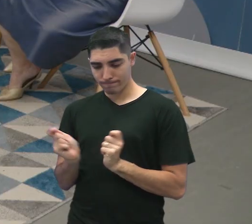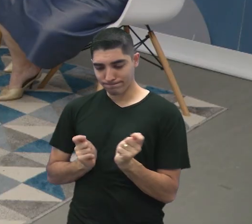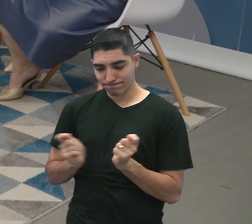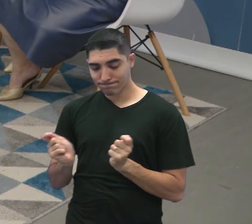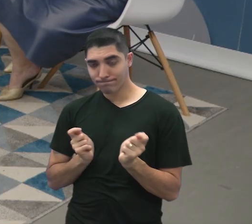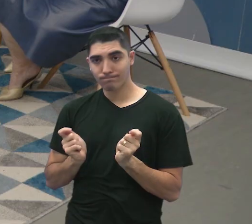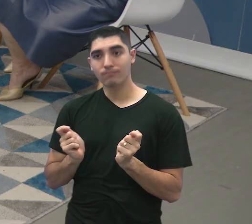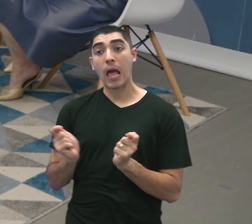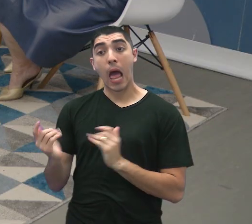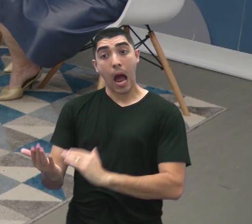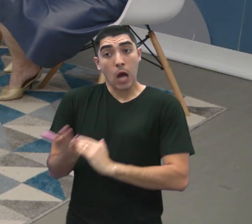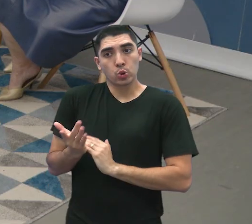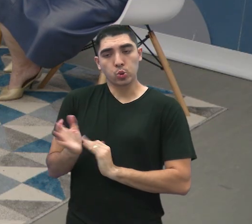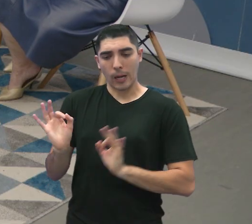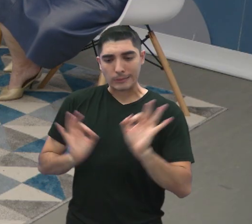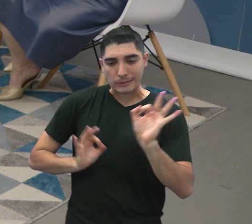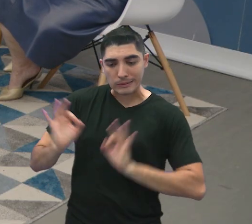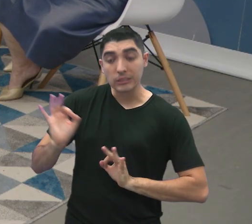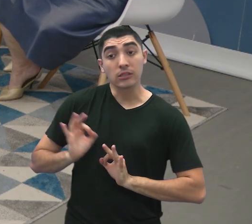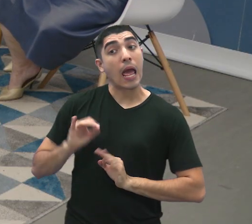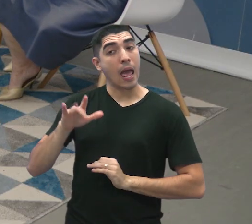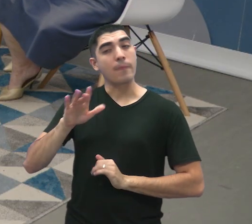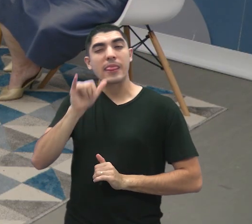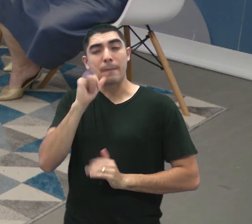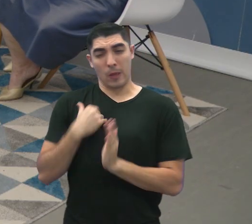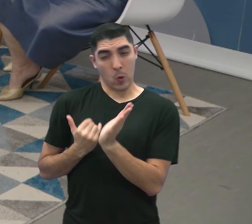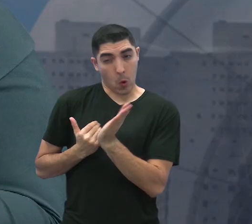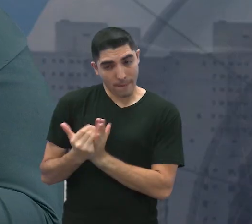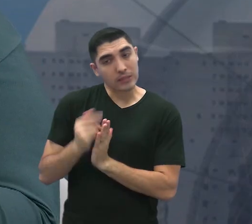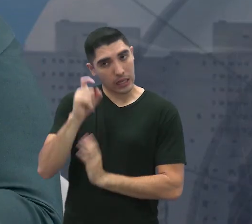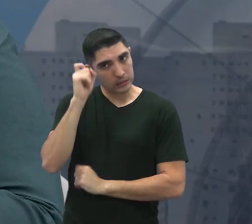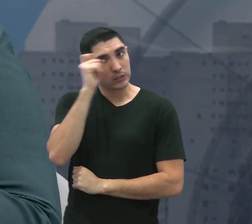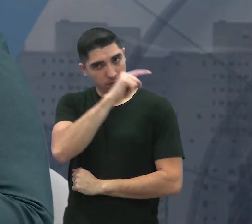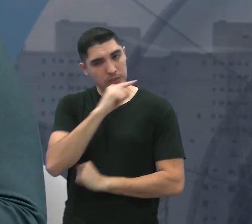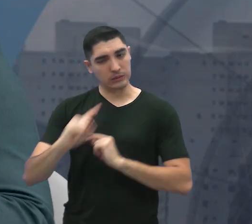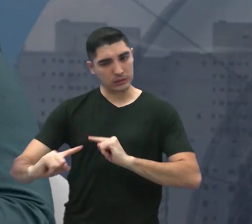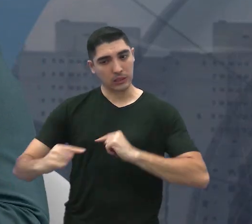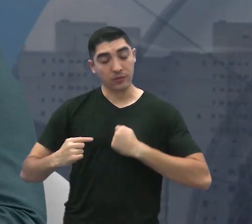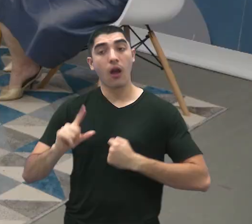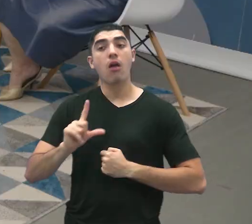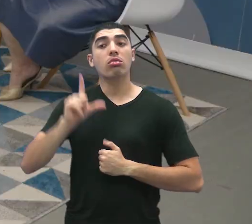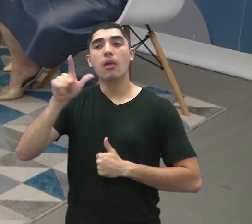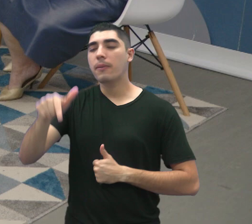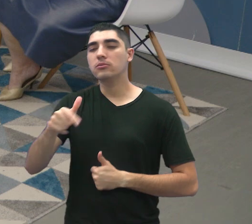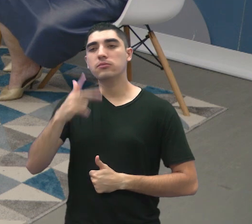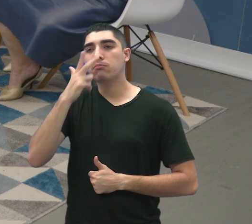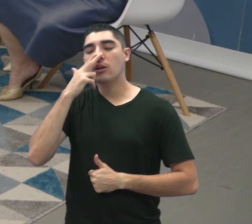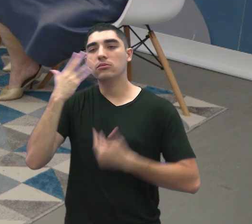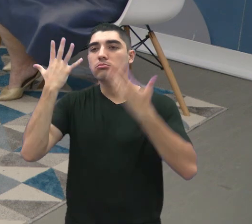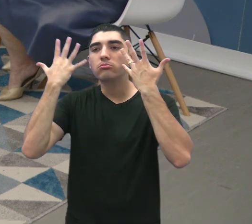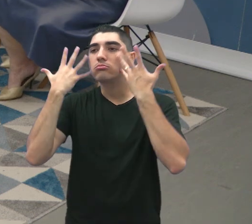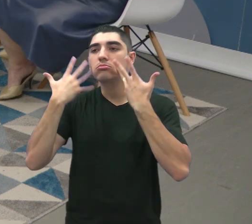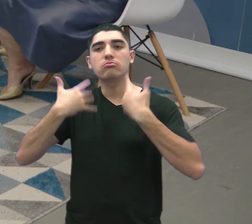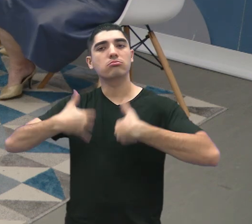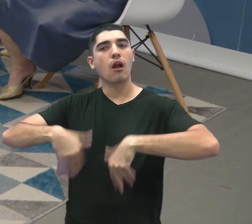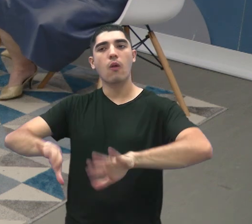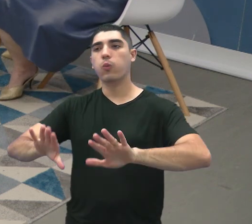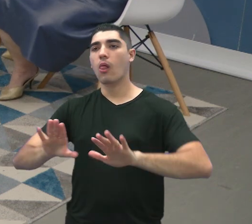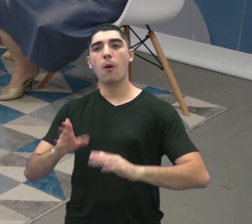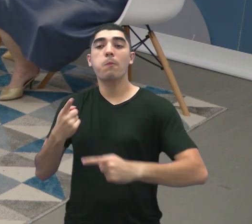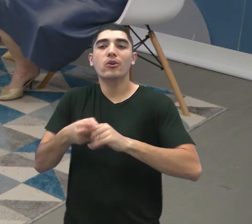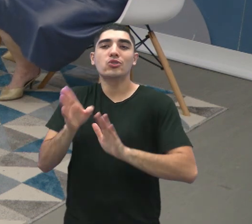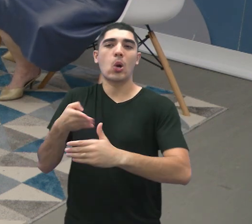assim, no começo é um pouco mais desafiador, esse controle, mas depois faz parte do dia a dia e vira um processo